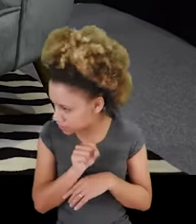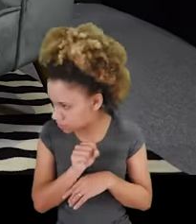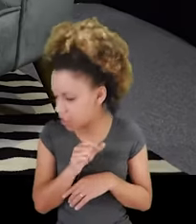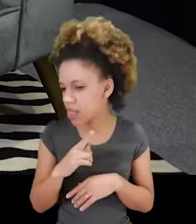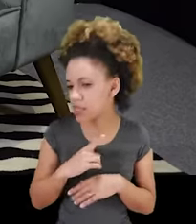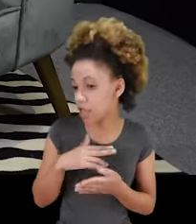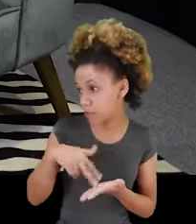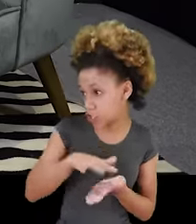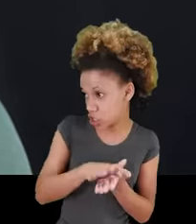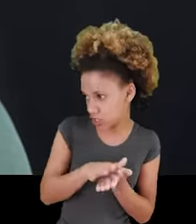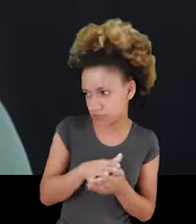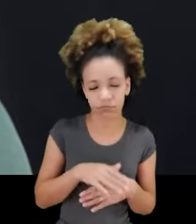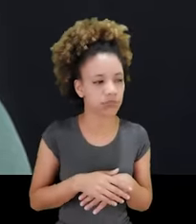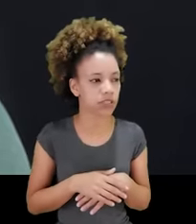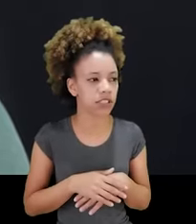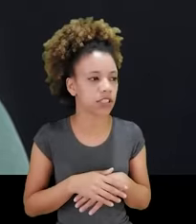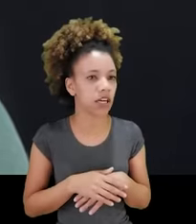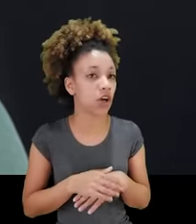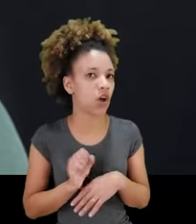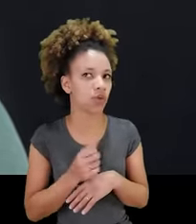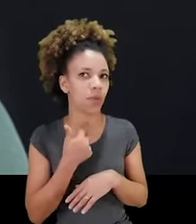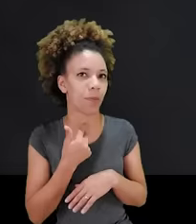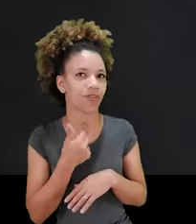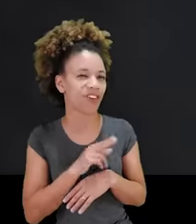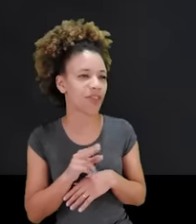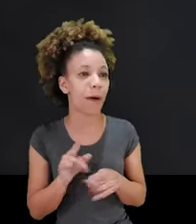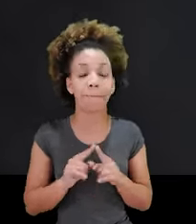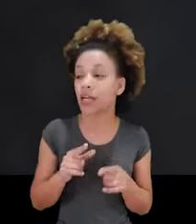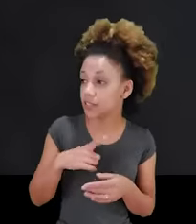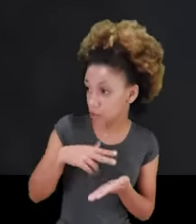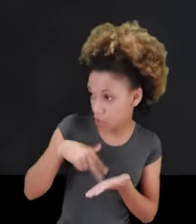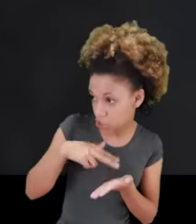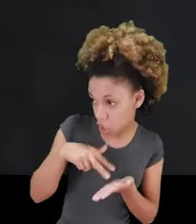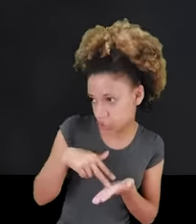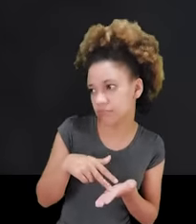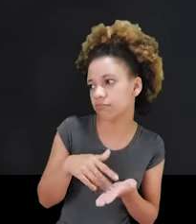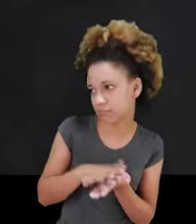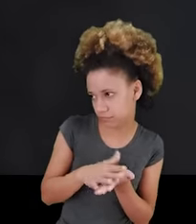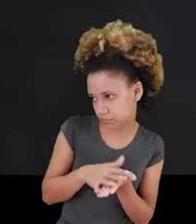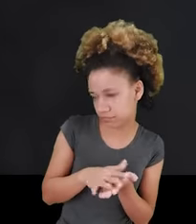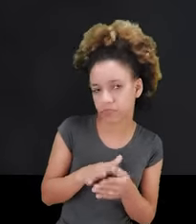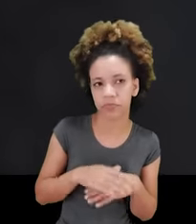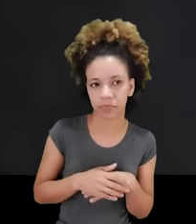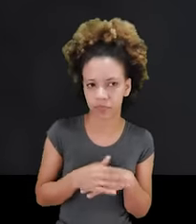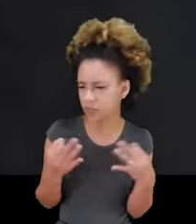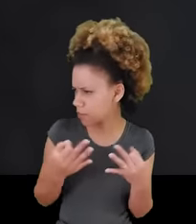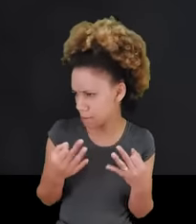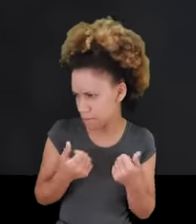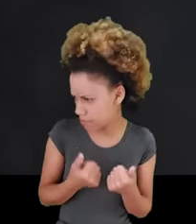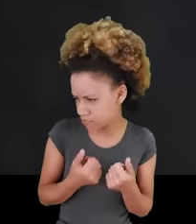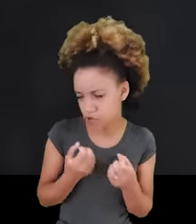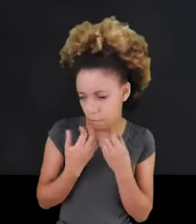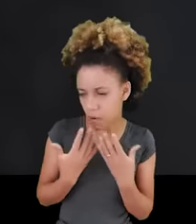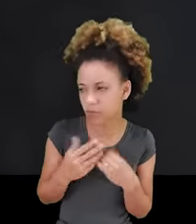Tem umas rodas de samba. É legal que ele falou assim, os caras não posso falar, Tem umas rodas de samba e dizem que é perfeitamente normal. Tem